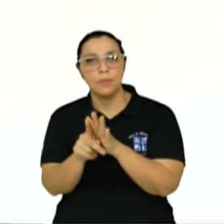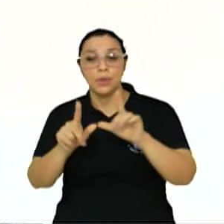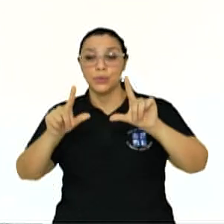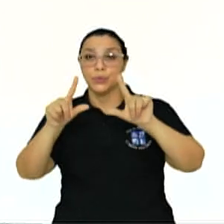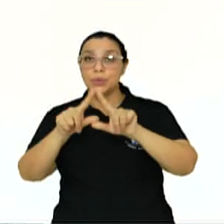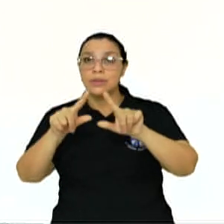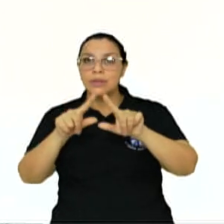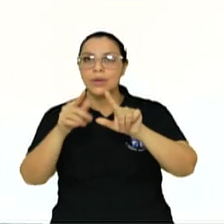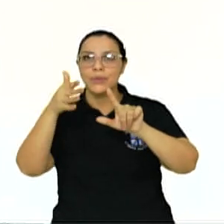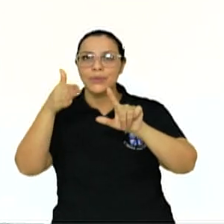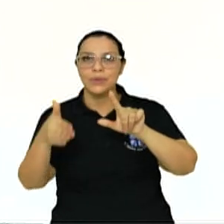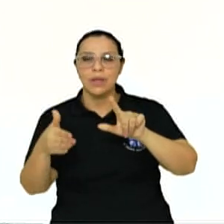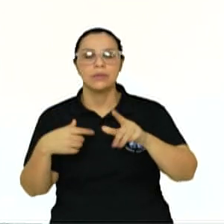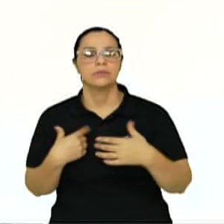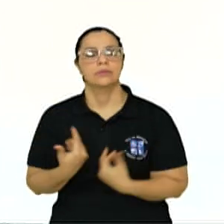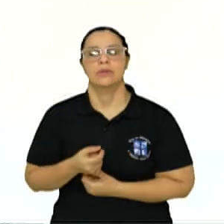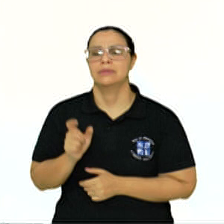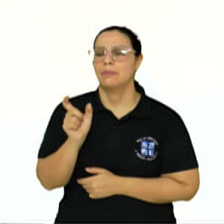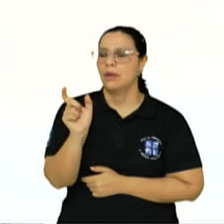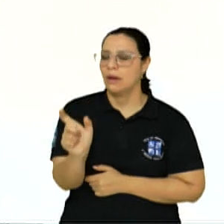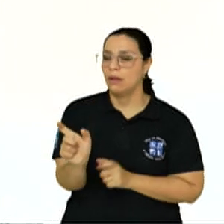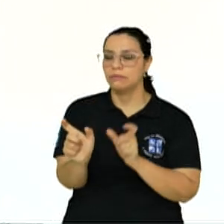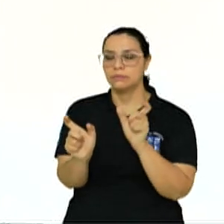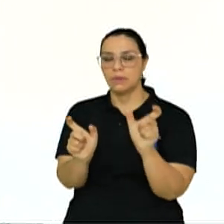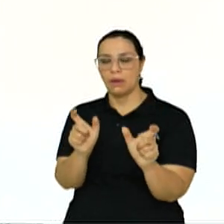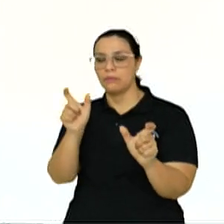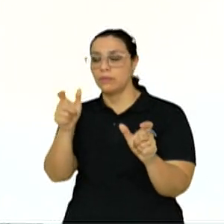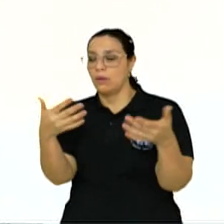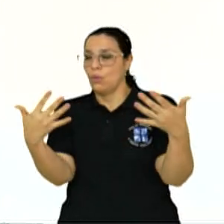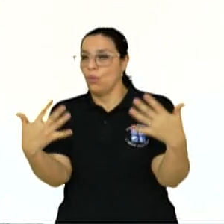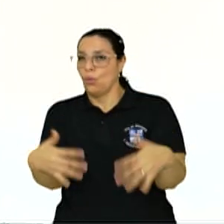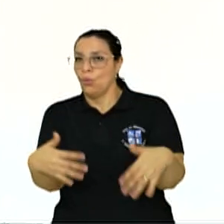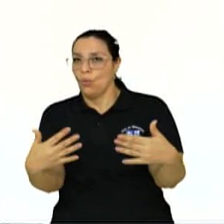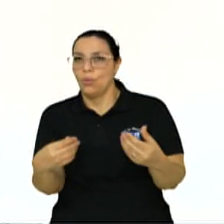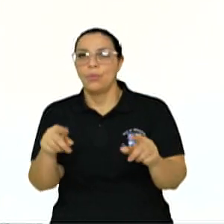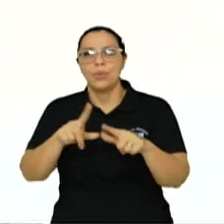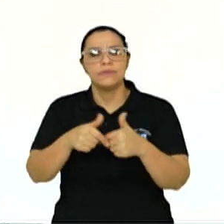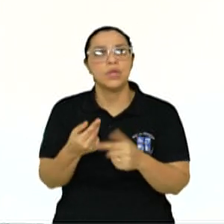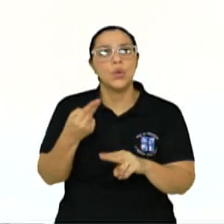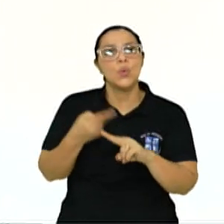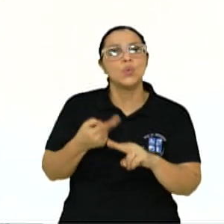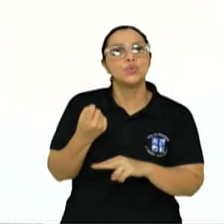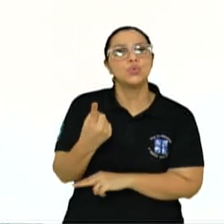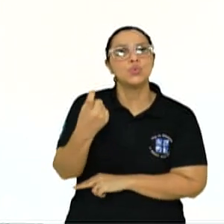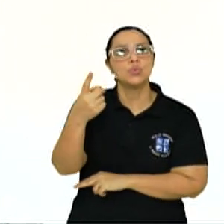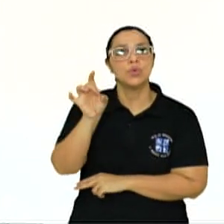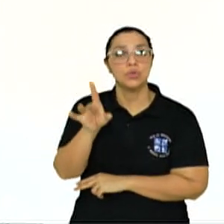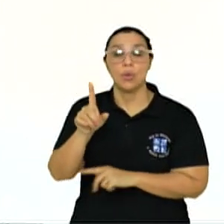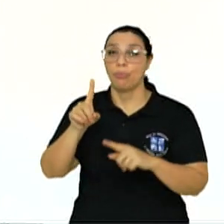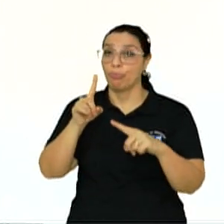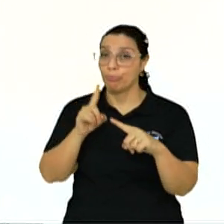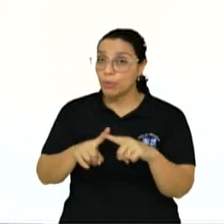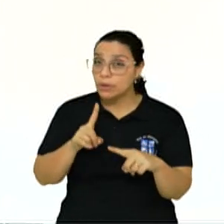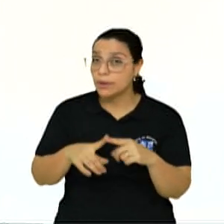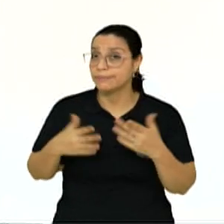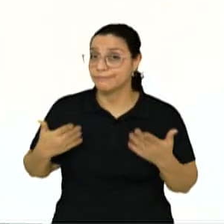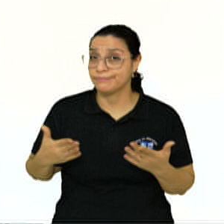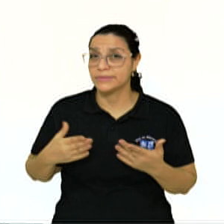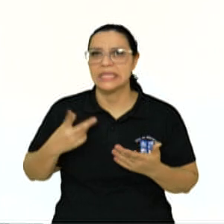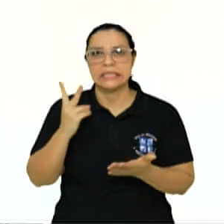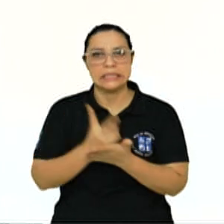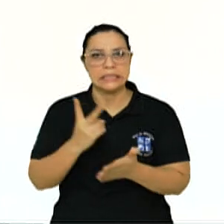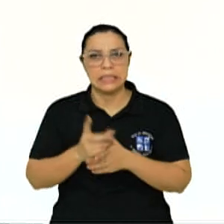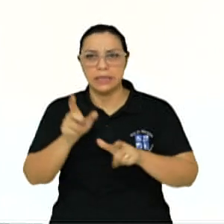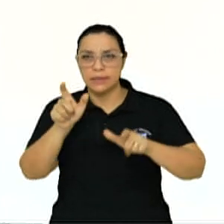lateral. Nossa, mas são várias palavras. Sim. Por que você não adota só uma, professora? Porque todas